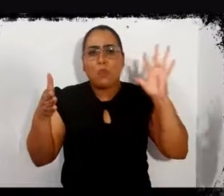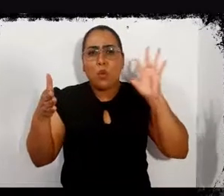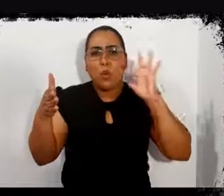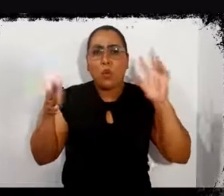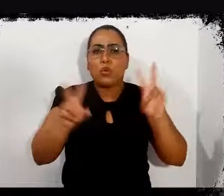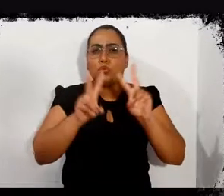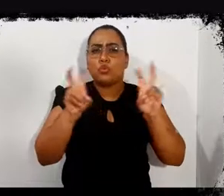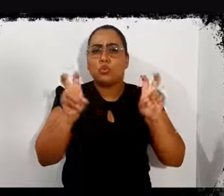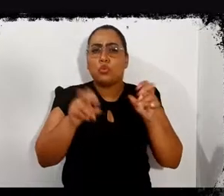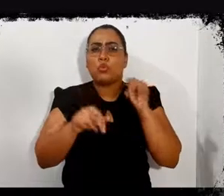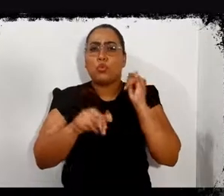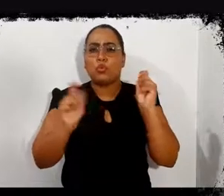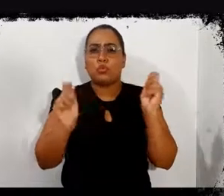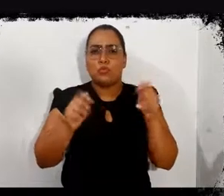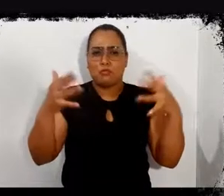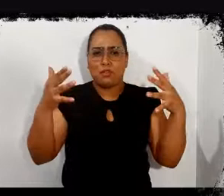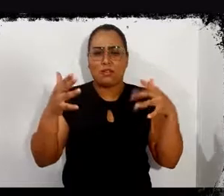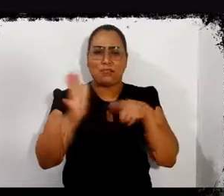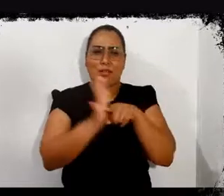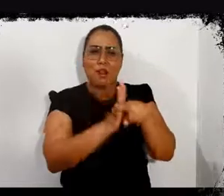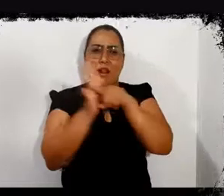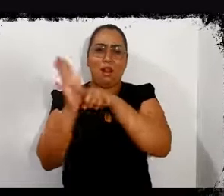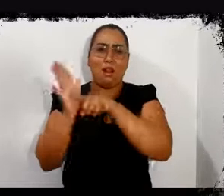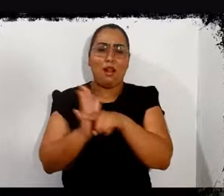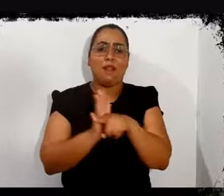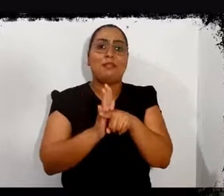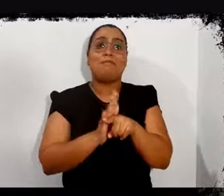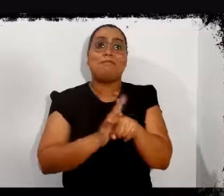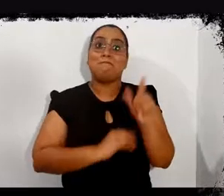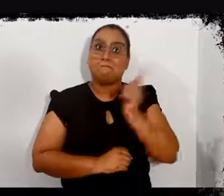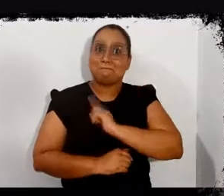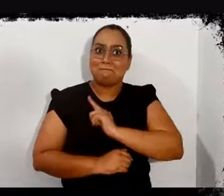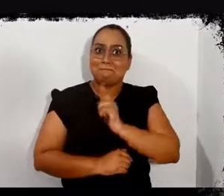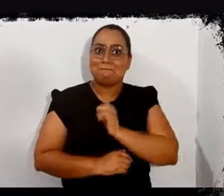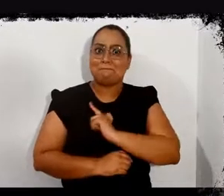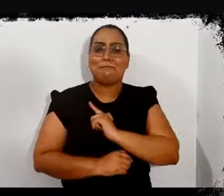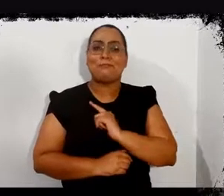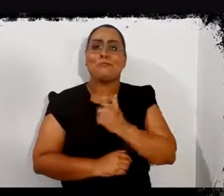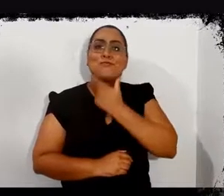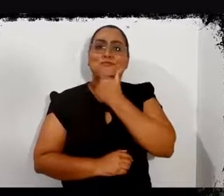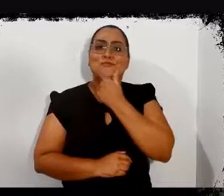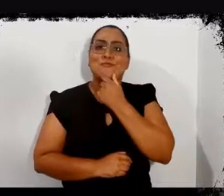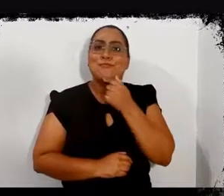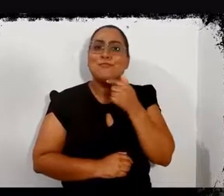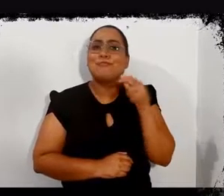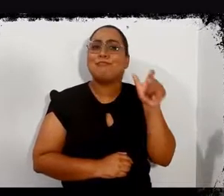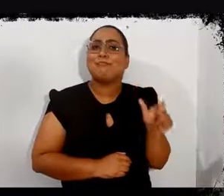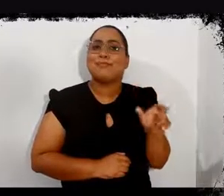1946, e o russo Vladimir Prop, que nasceu em